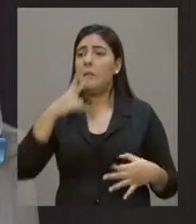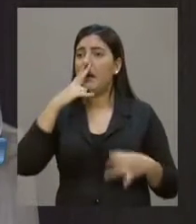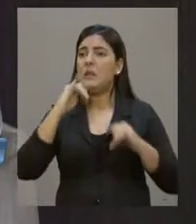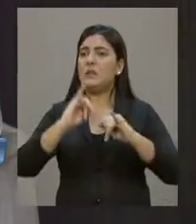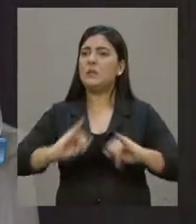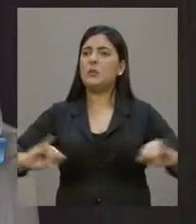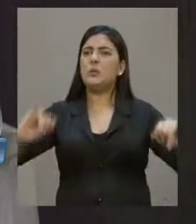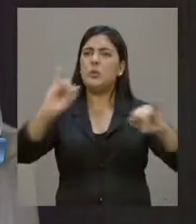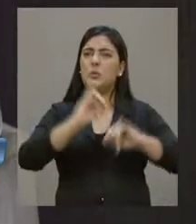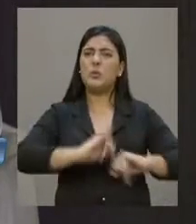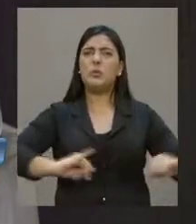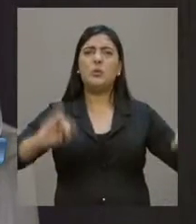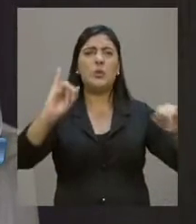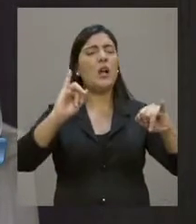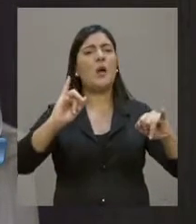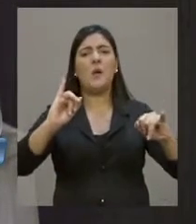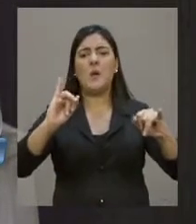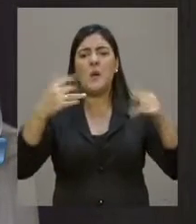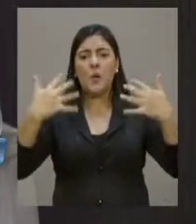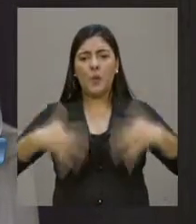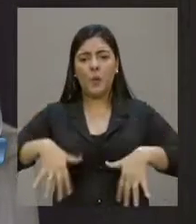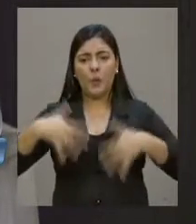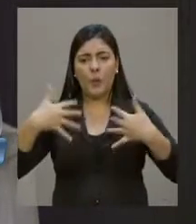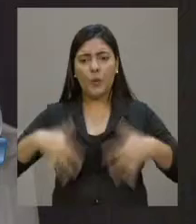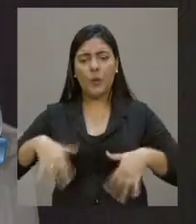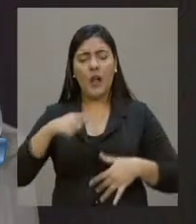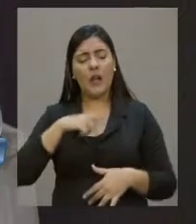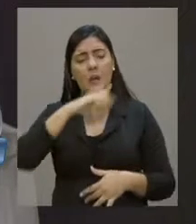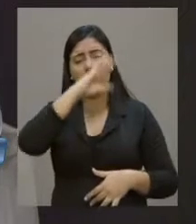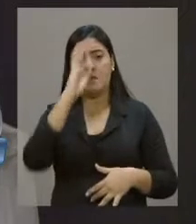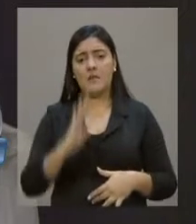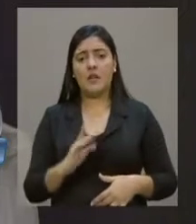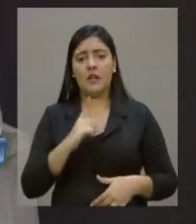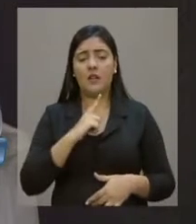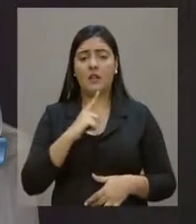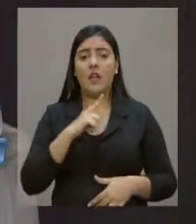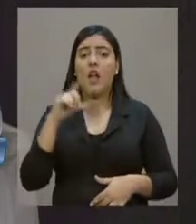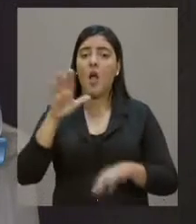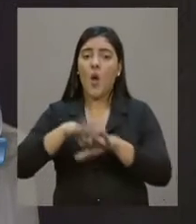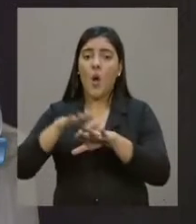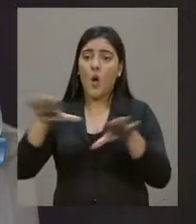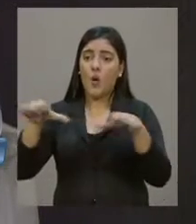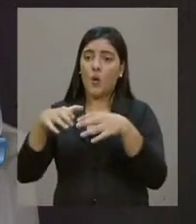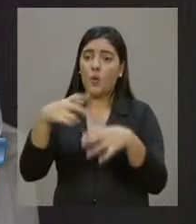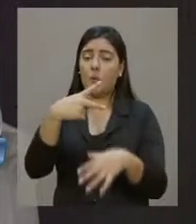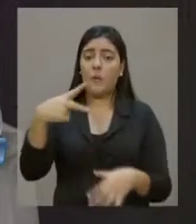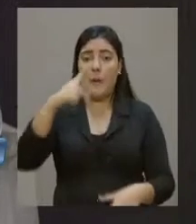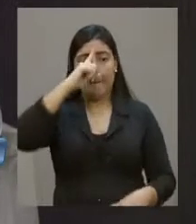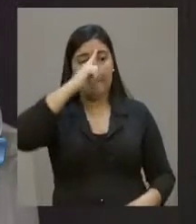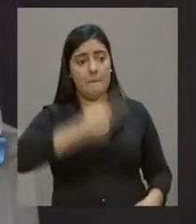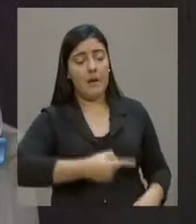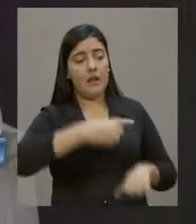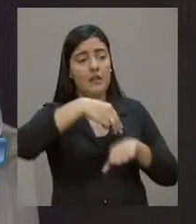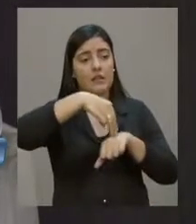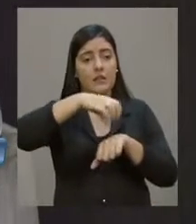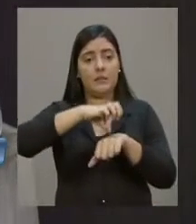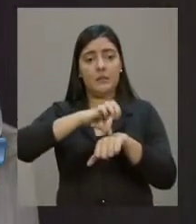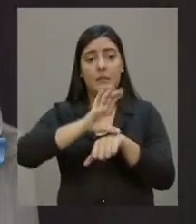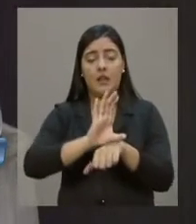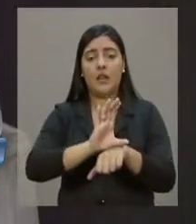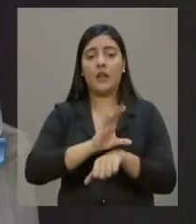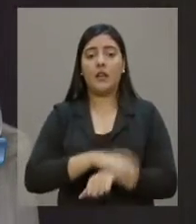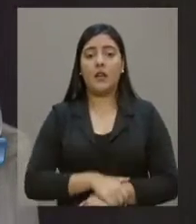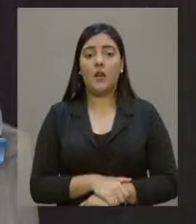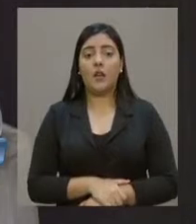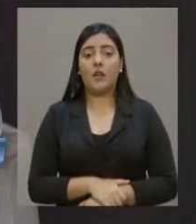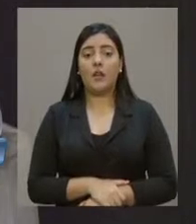polarização que aqui está tomando conta do Brasil. E ele intervém. Porque ele manda o MEC, utilizando-se,